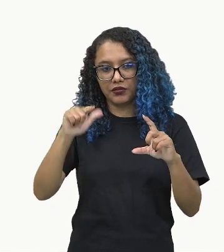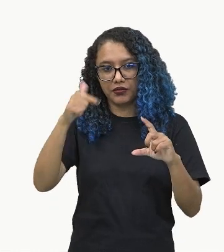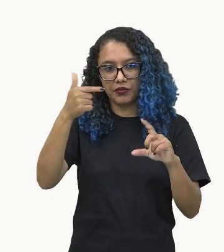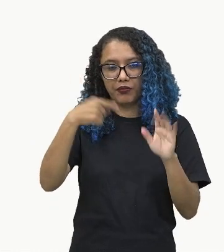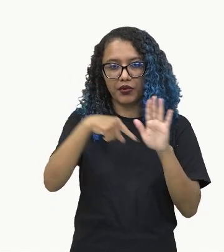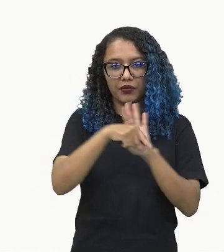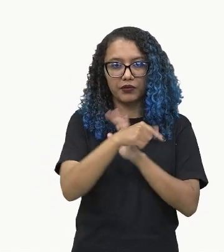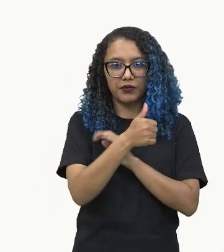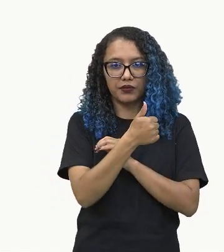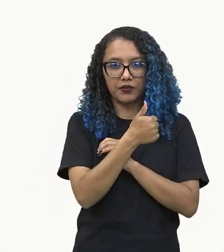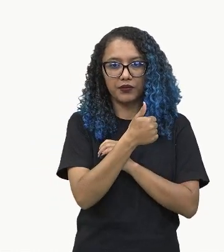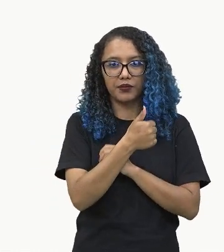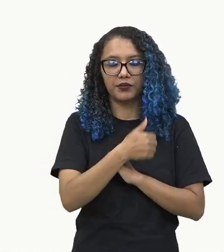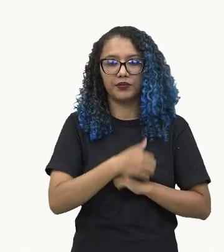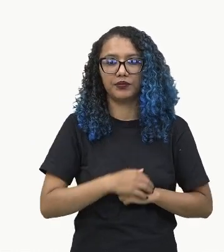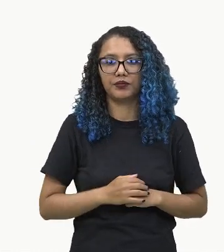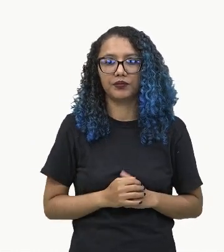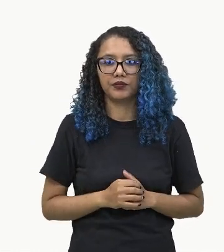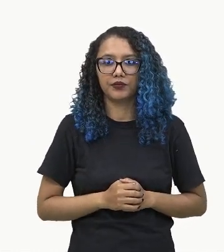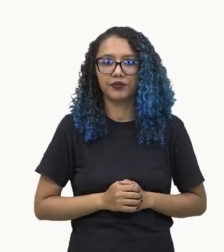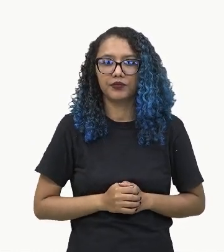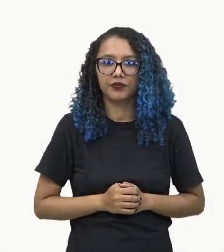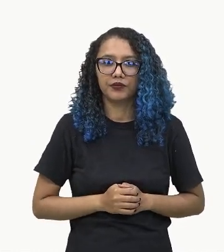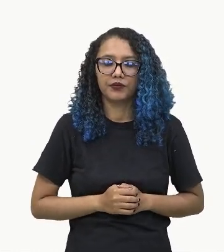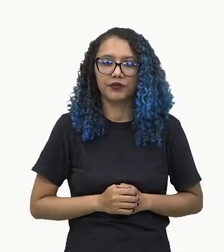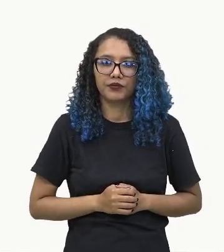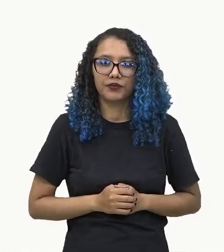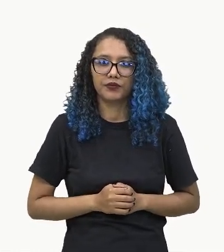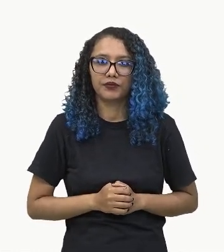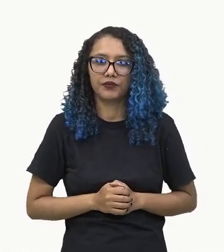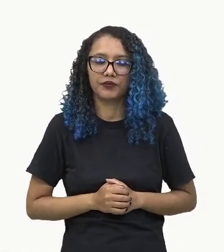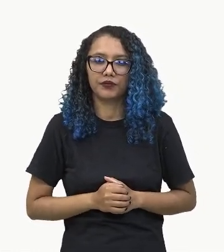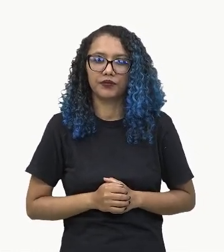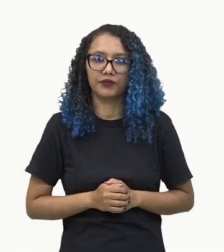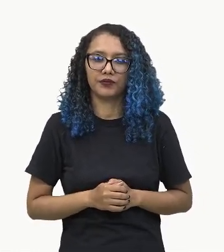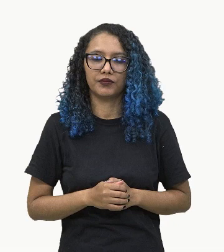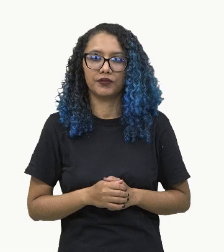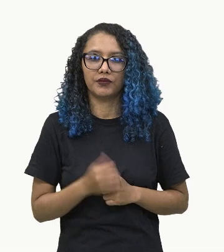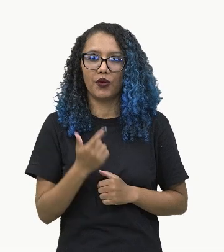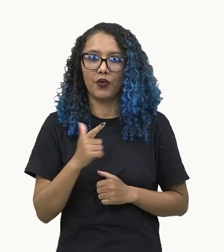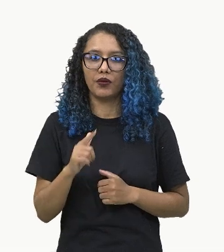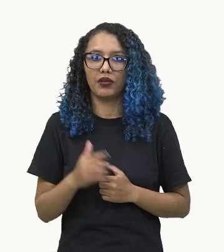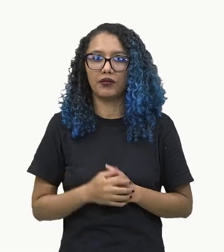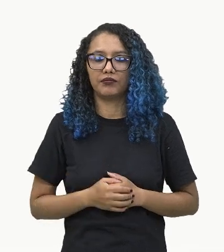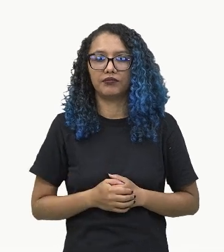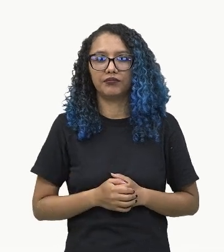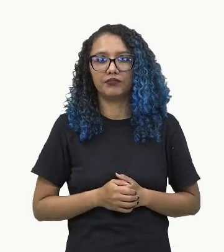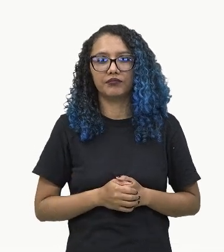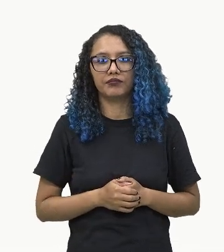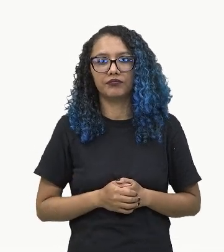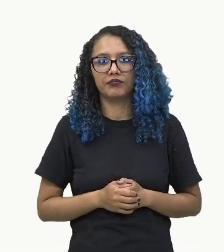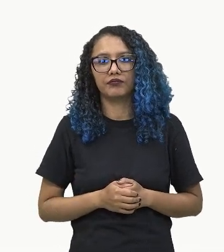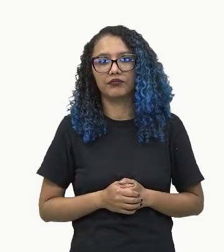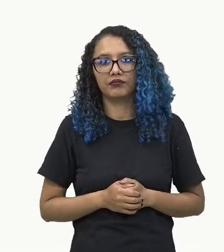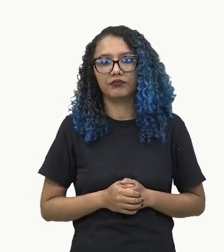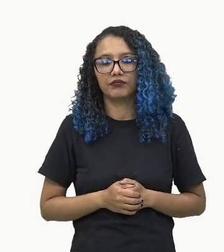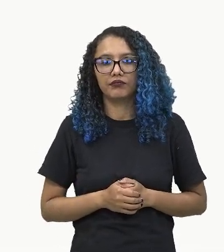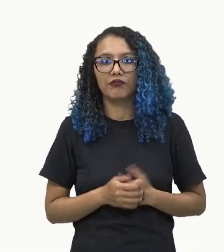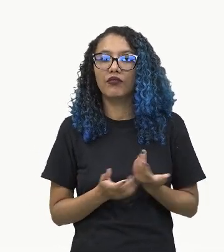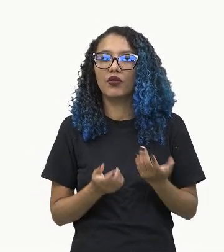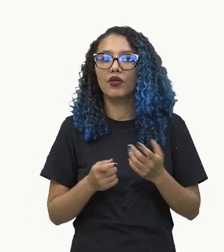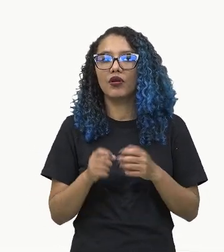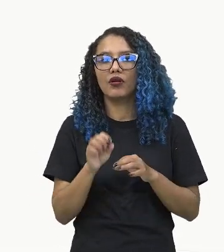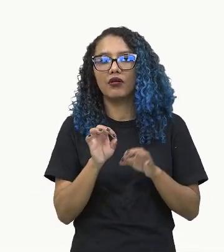bem? Então, vamos lá para a próxima. Escrever a expressão a ao